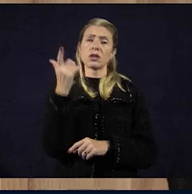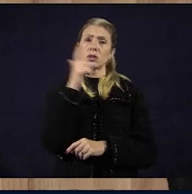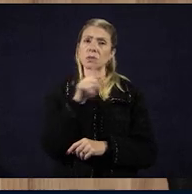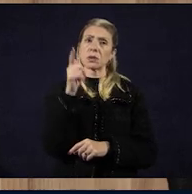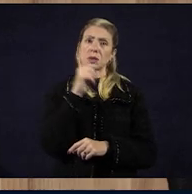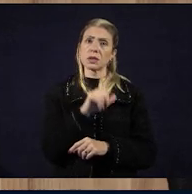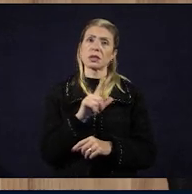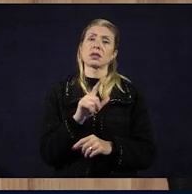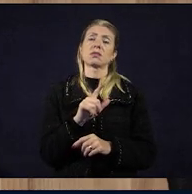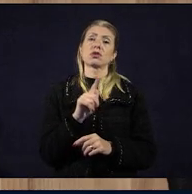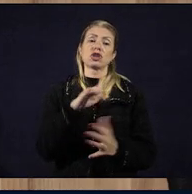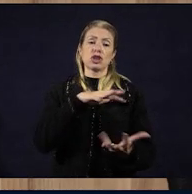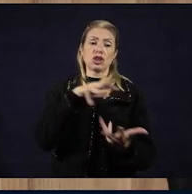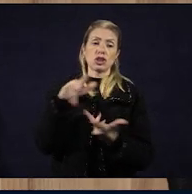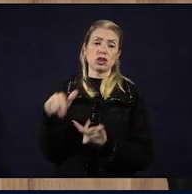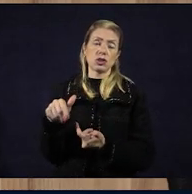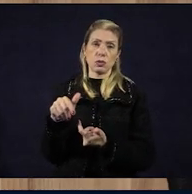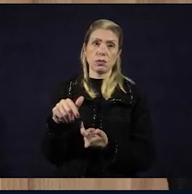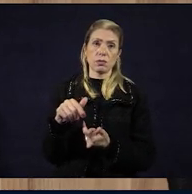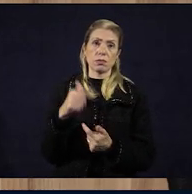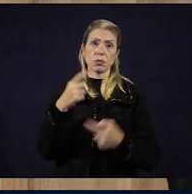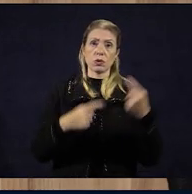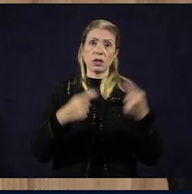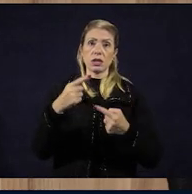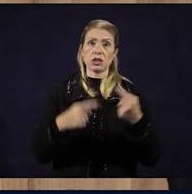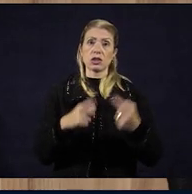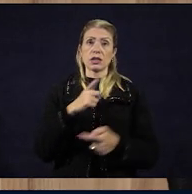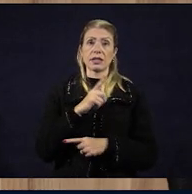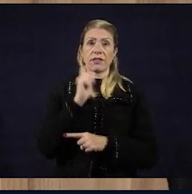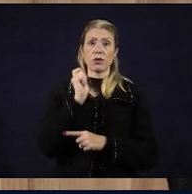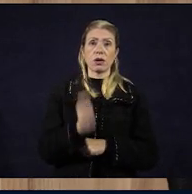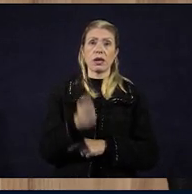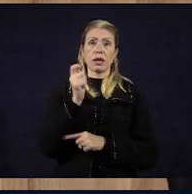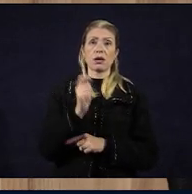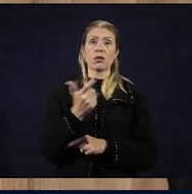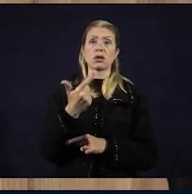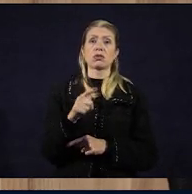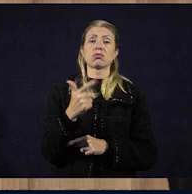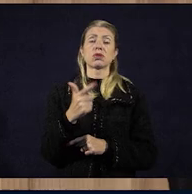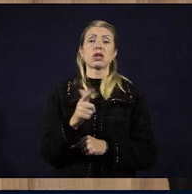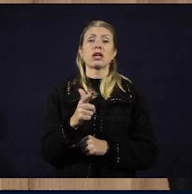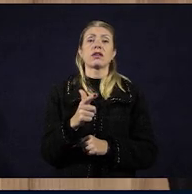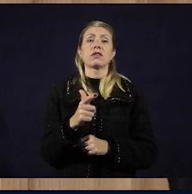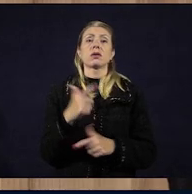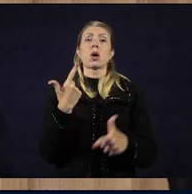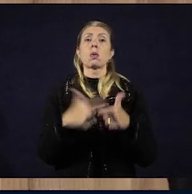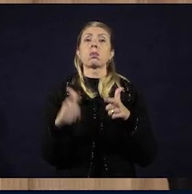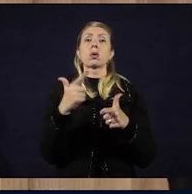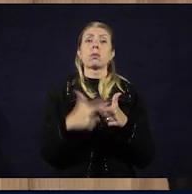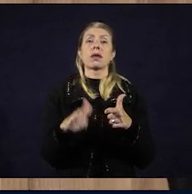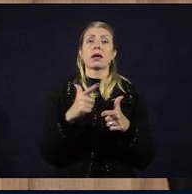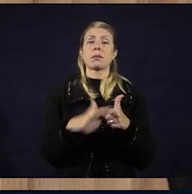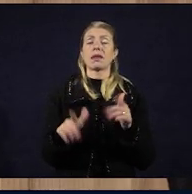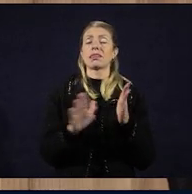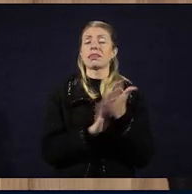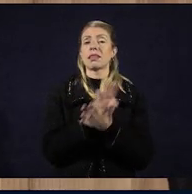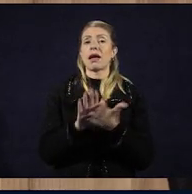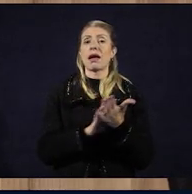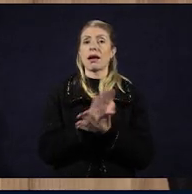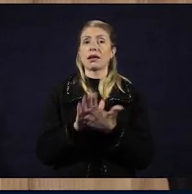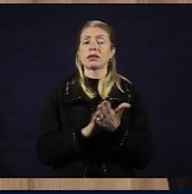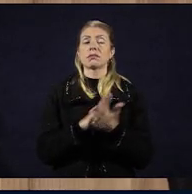geopolítico tivemos um leilão sem nenhum processo nem no TCU nem no STF nada né